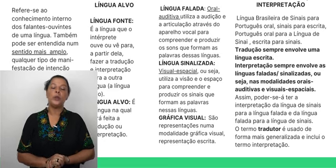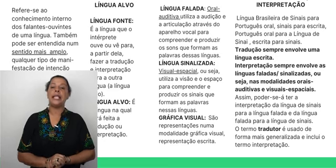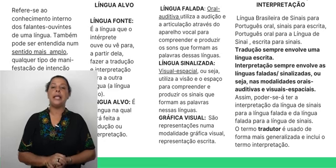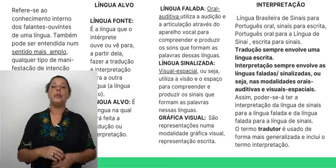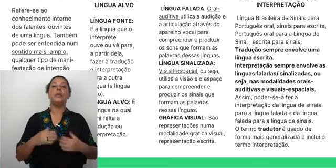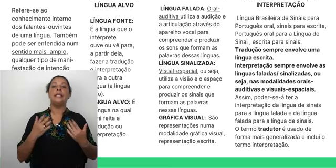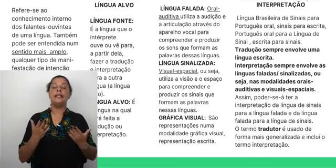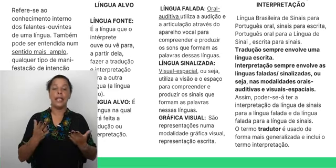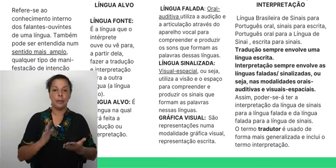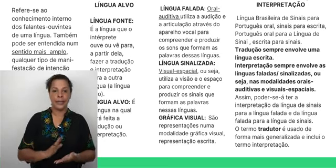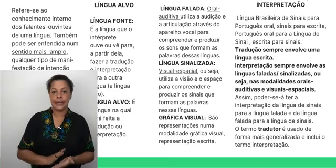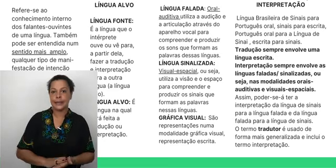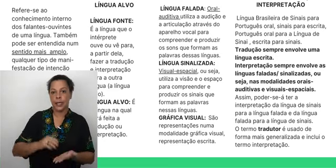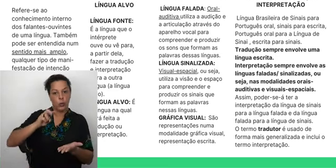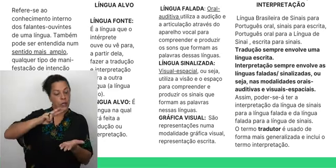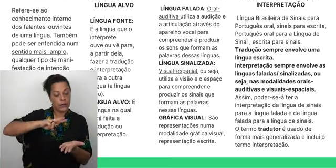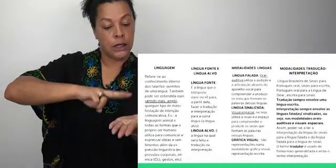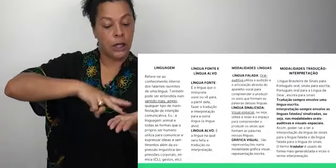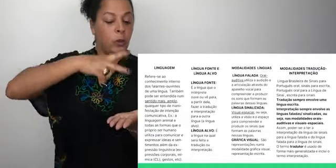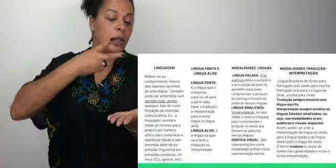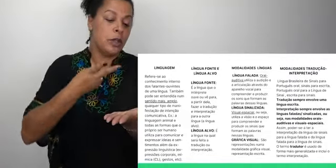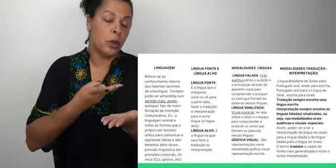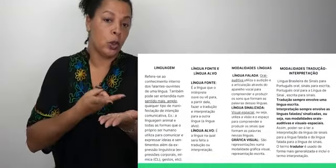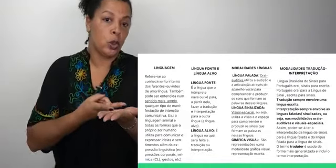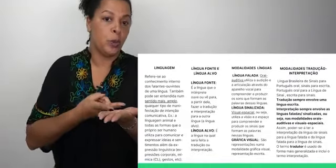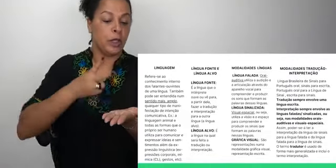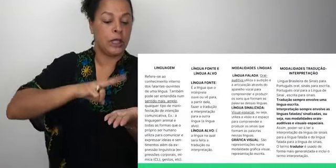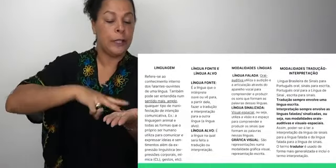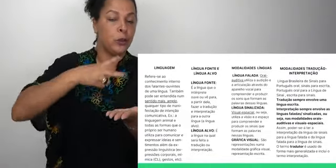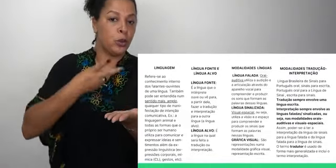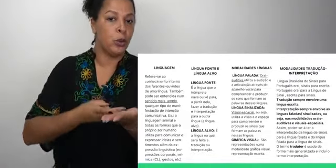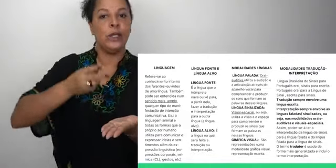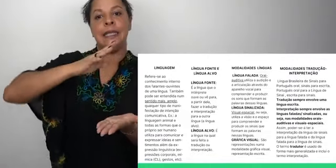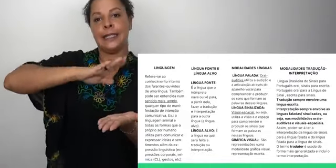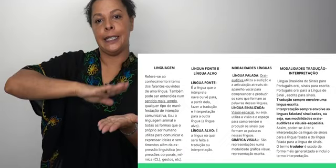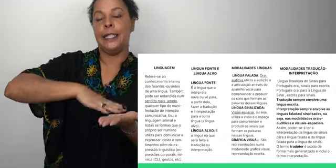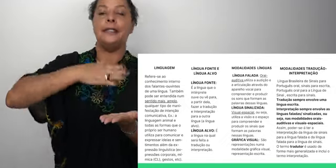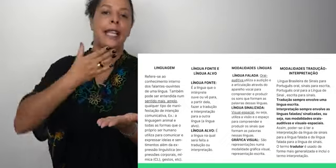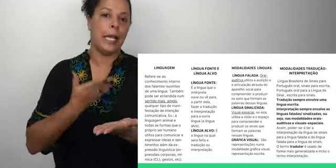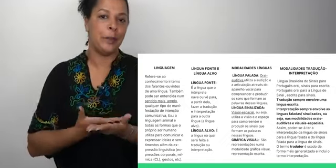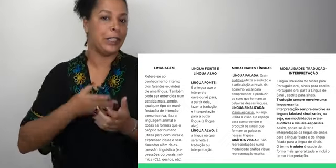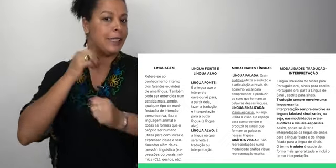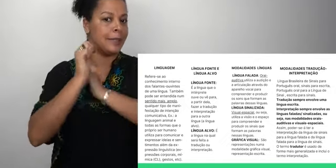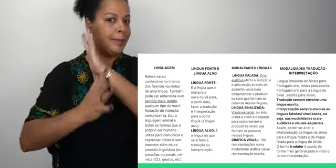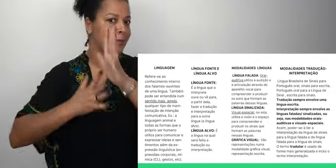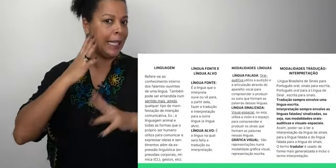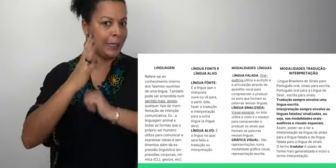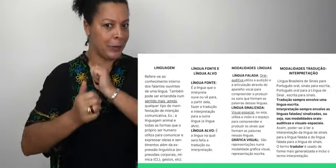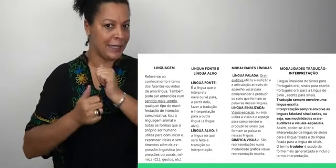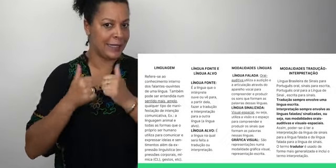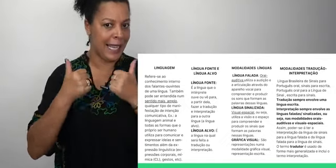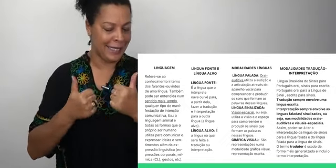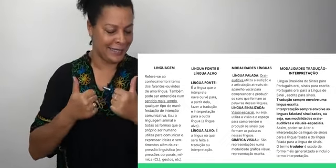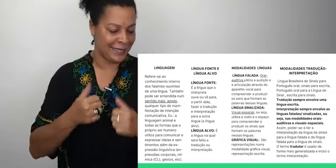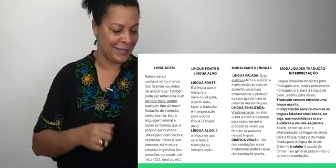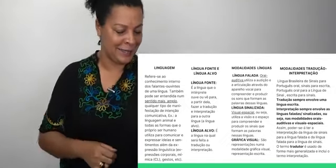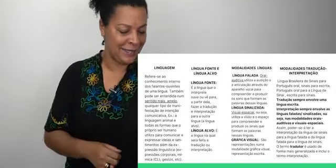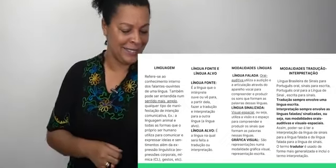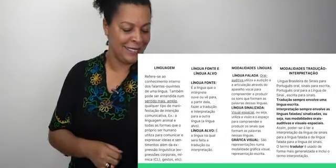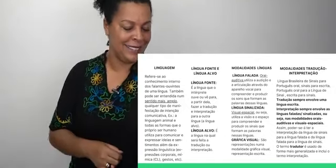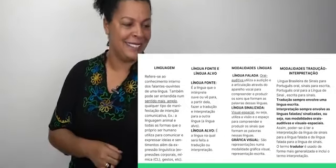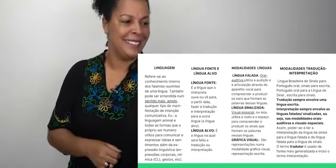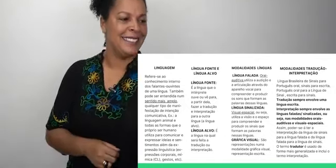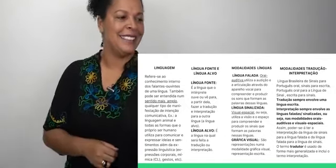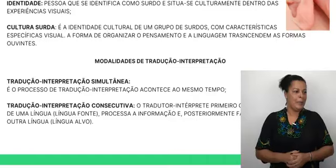e inclui o termo interpretação. Então, nós somos tradutores e intérpretes da língua de